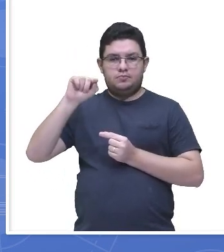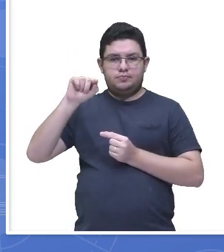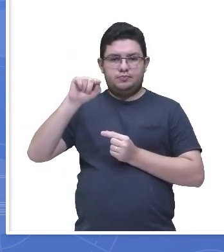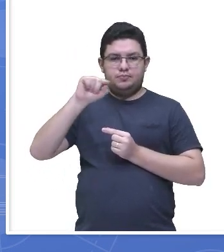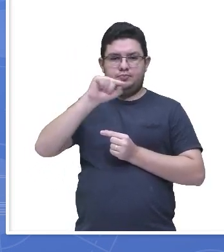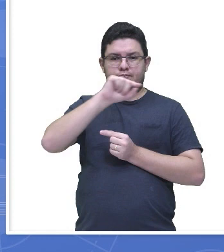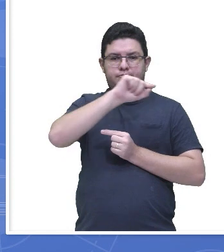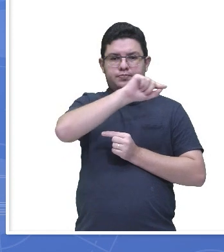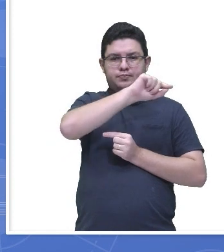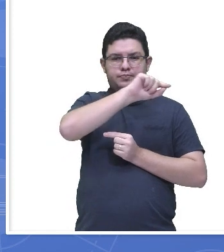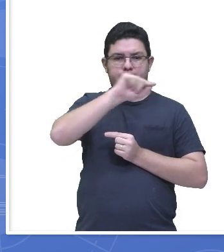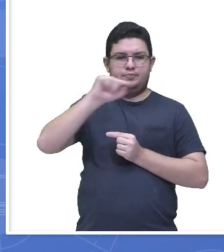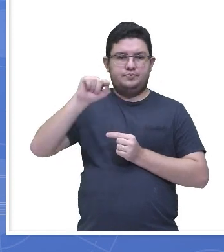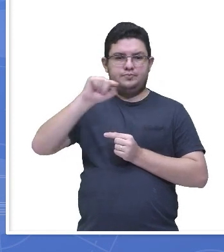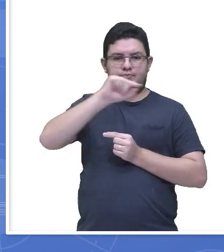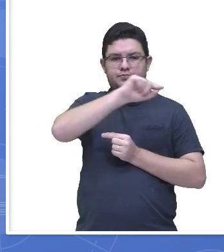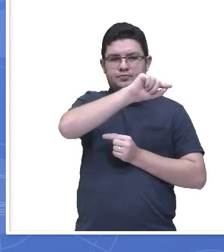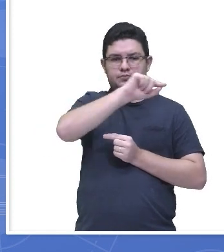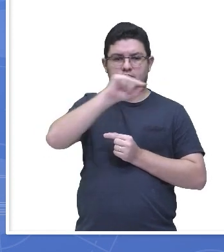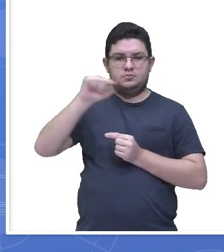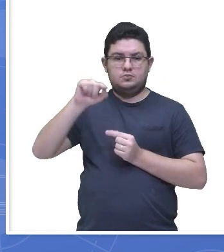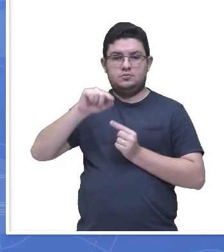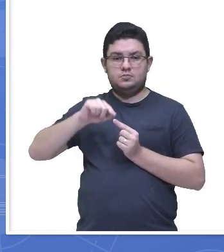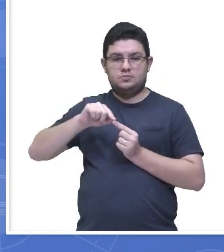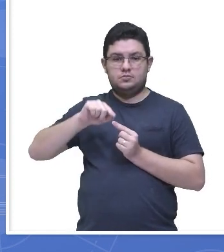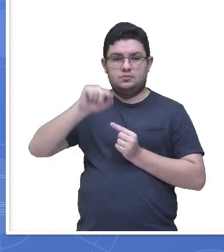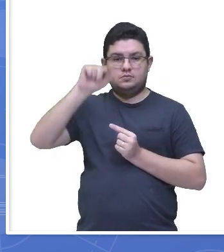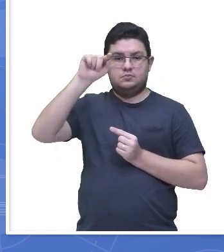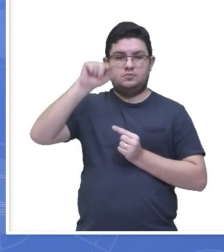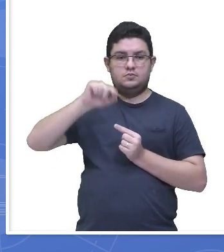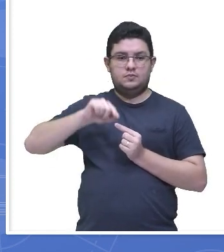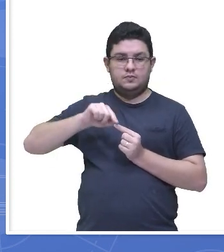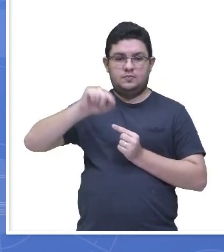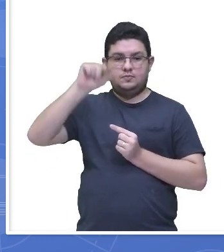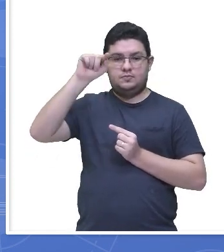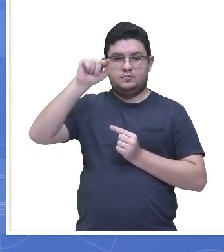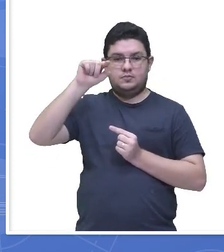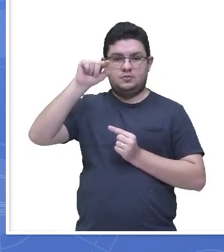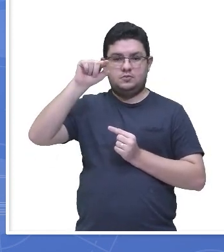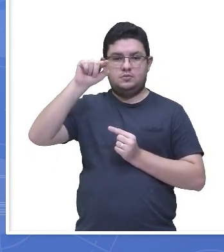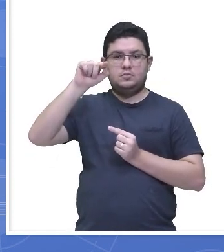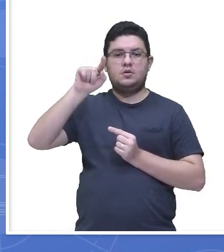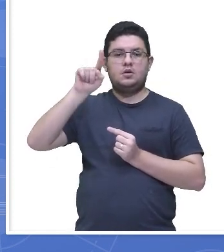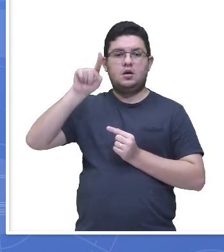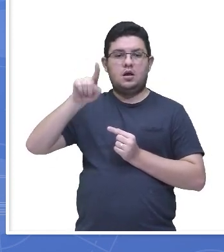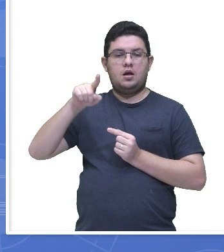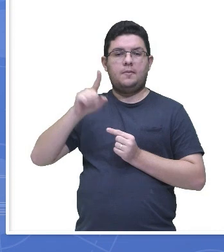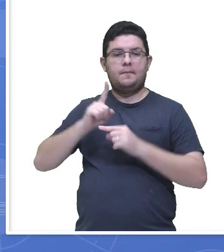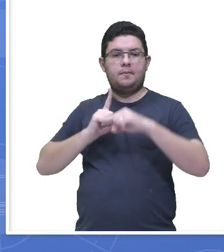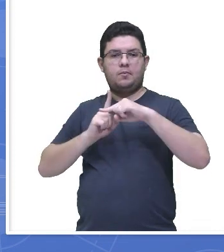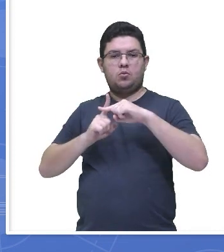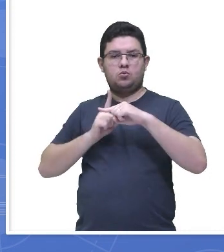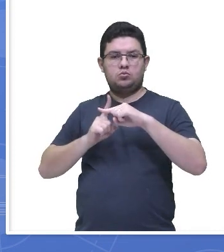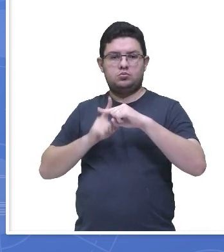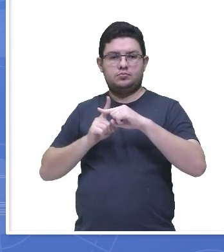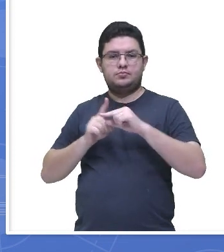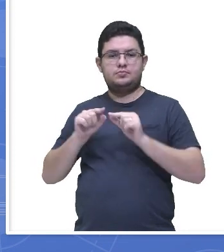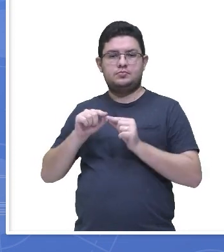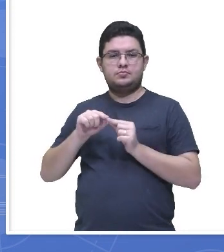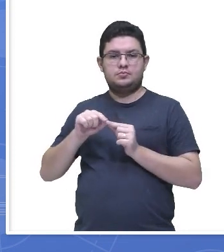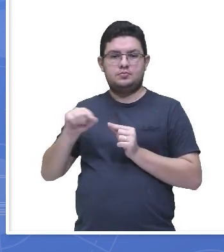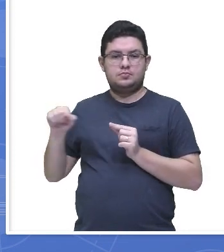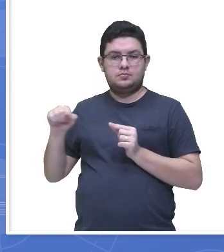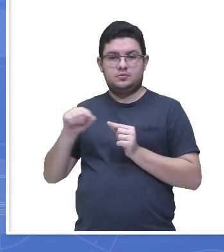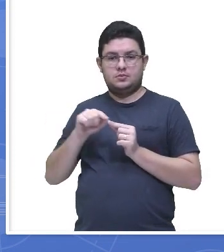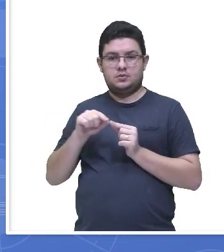aí a velocidade é positiva, porque o gráfico está aqui, ó, acima do eixo dos tempos. Acima do eixo dos tempos.